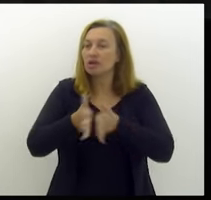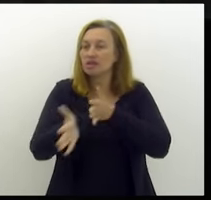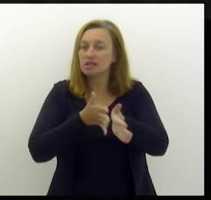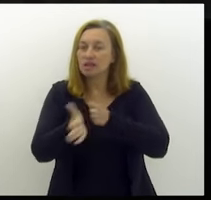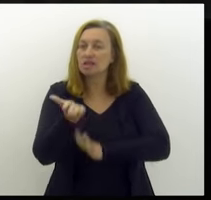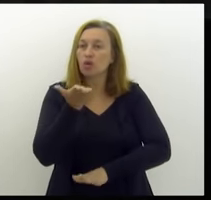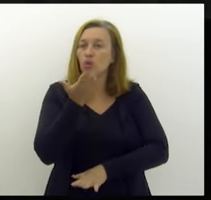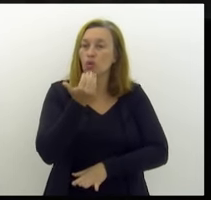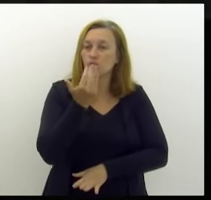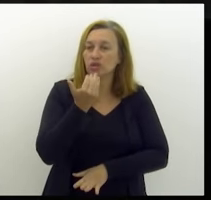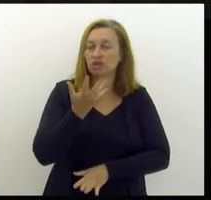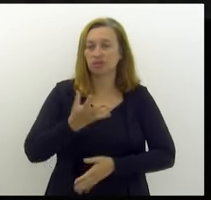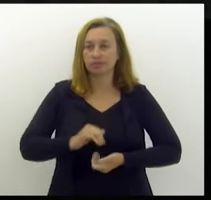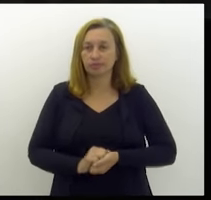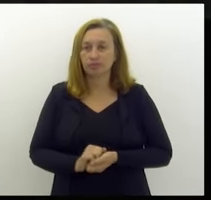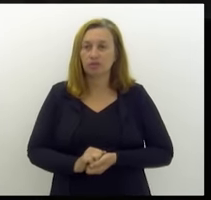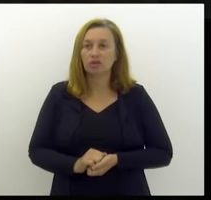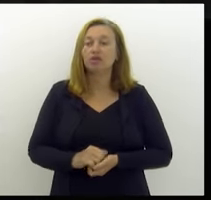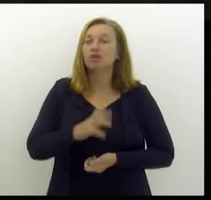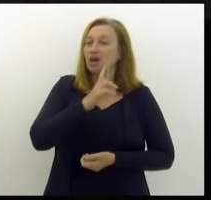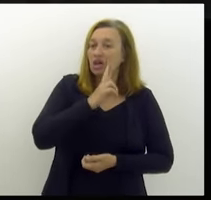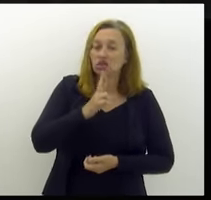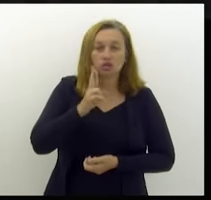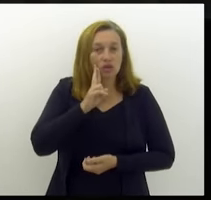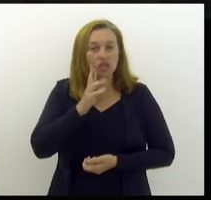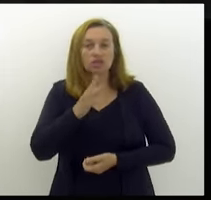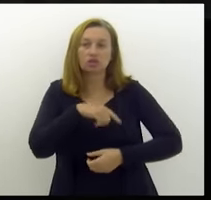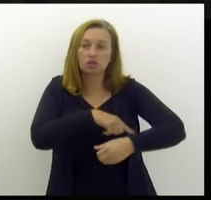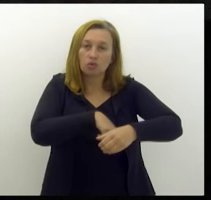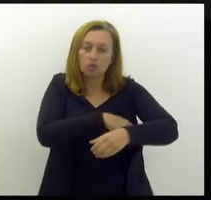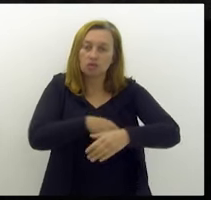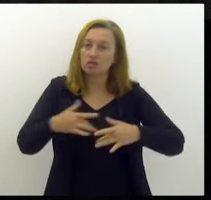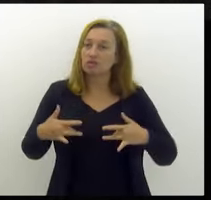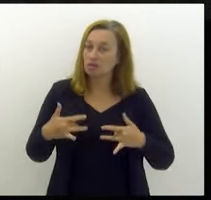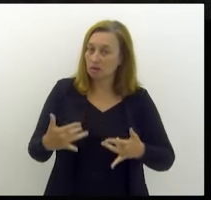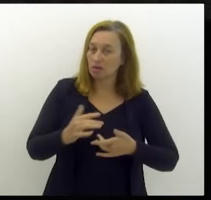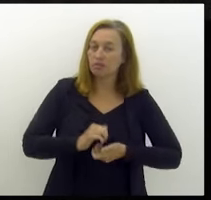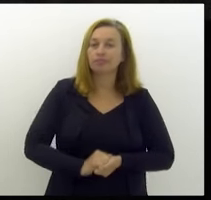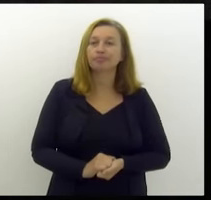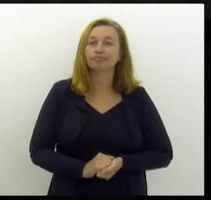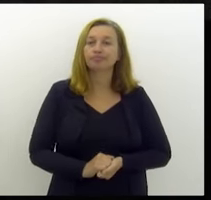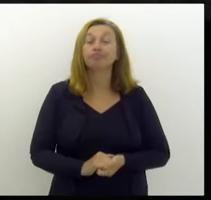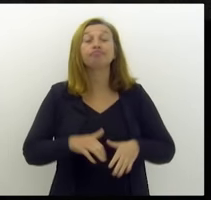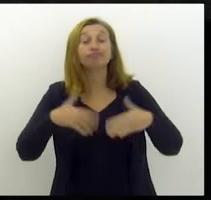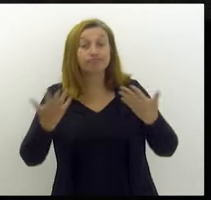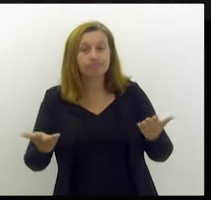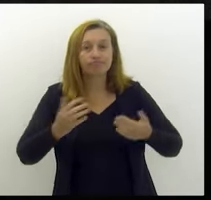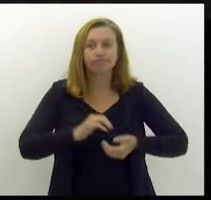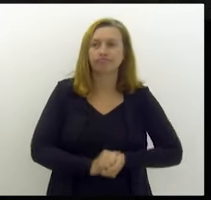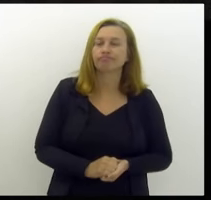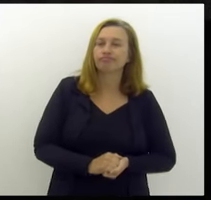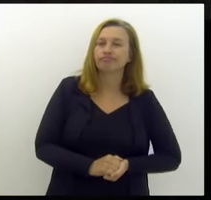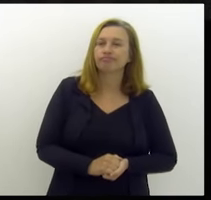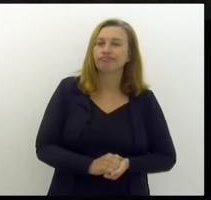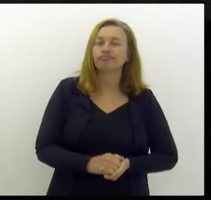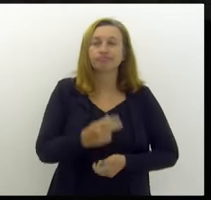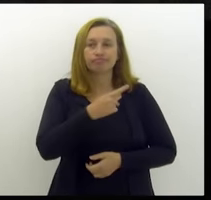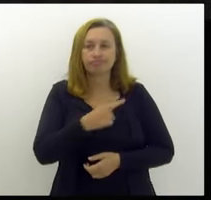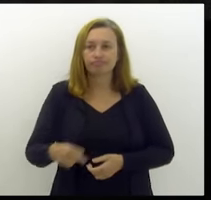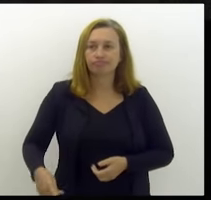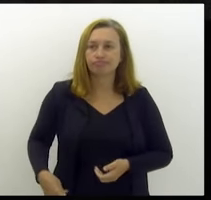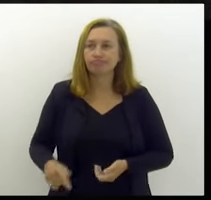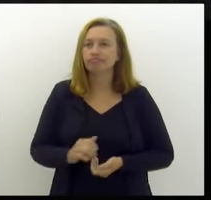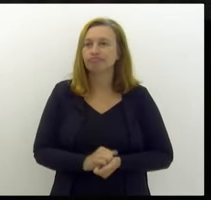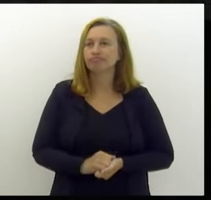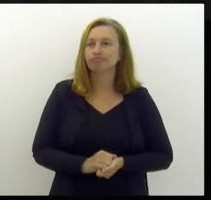alimentos como é o caso dos restaurantes das cozinhas comunitárias então presidenta